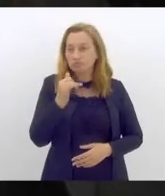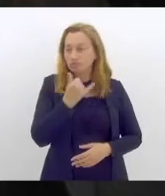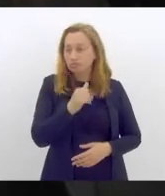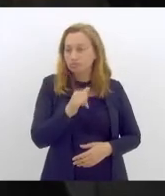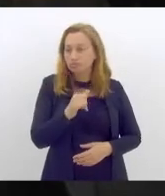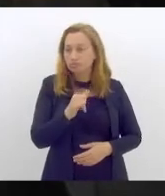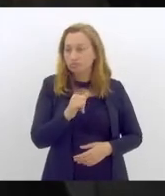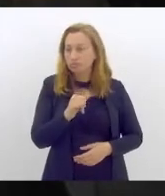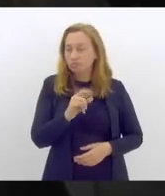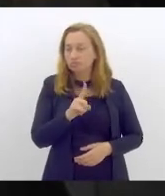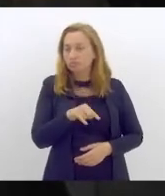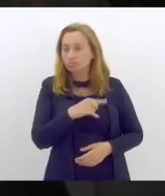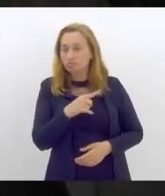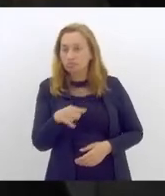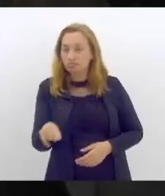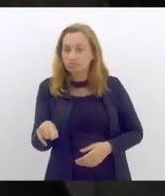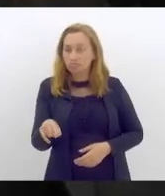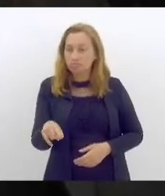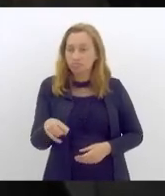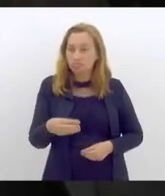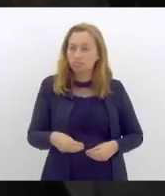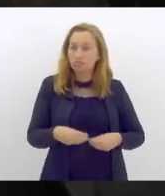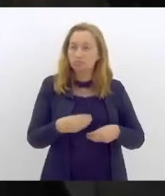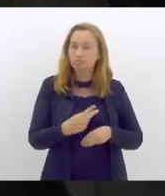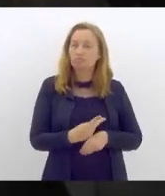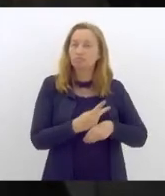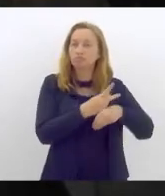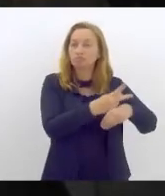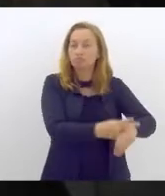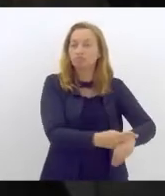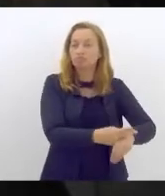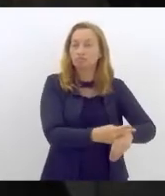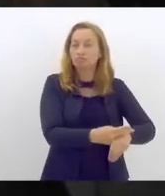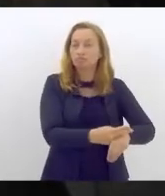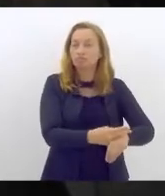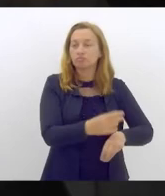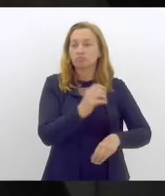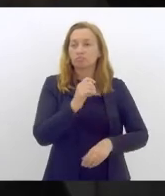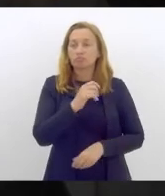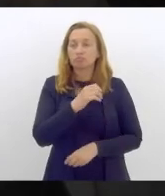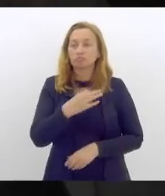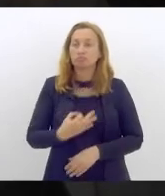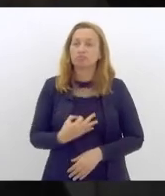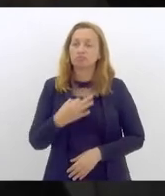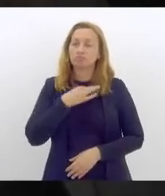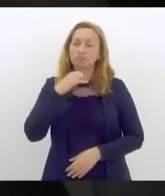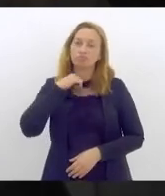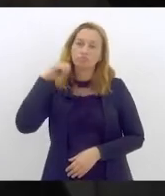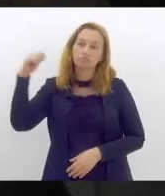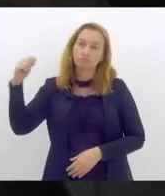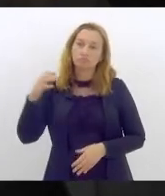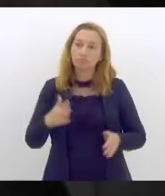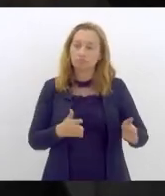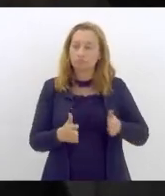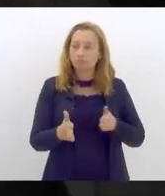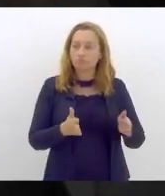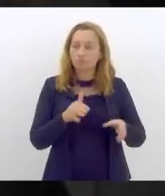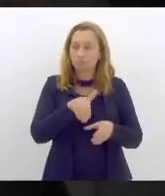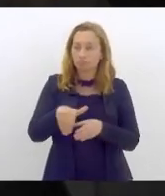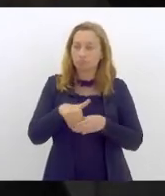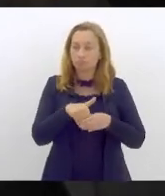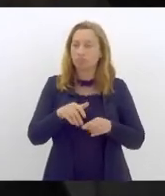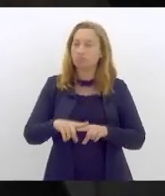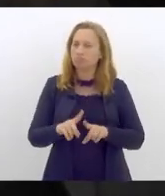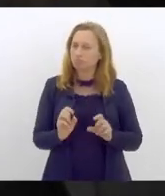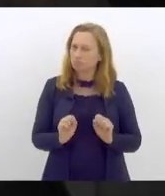suspendeu a entrega de medalha Tiradentes no pelado no período eleitoral Mas